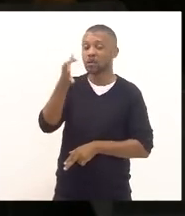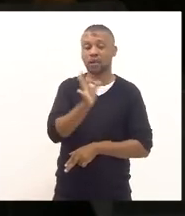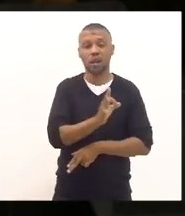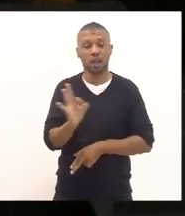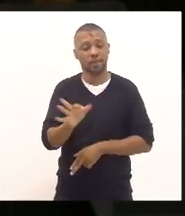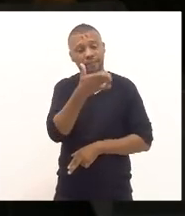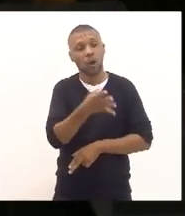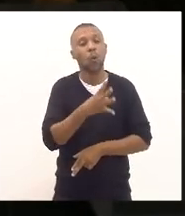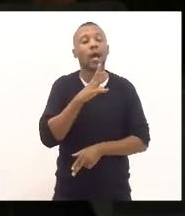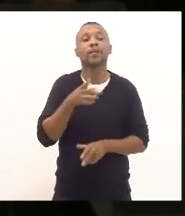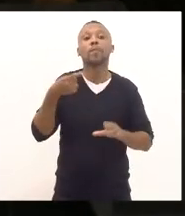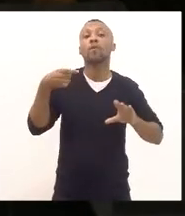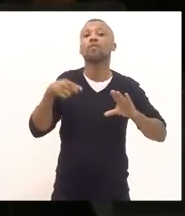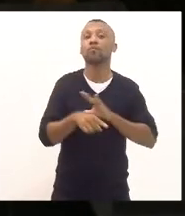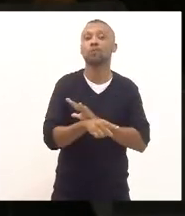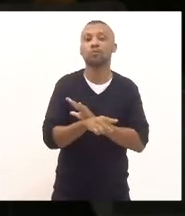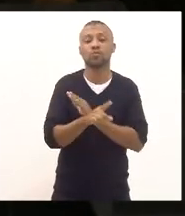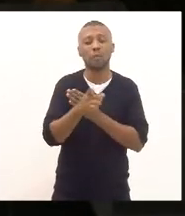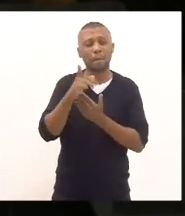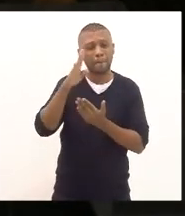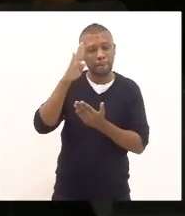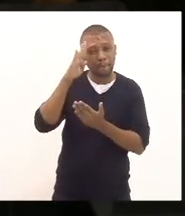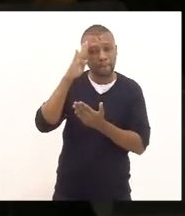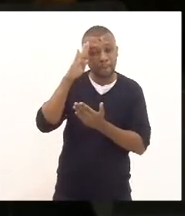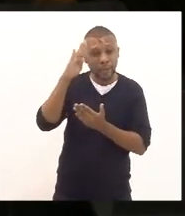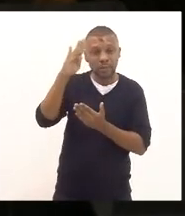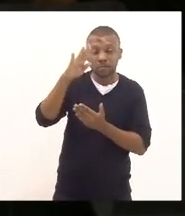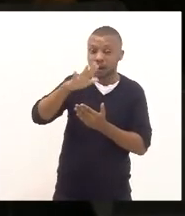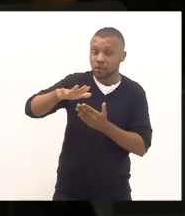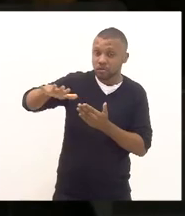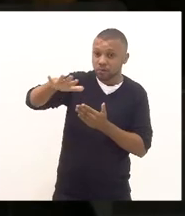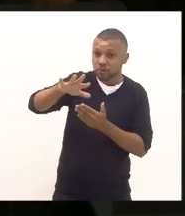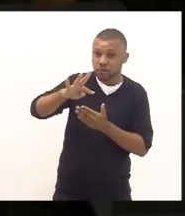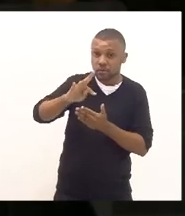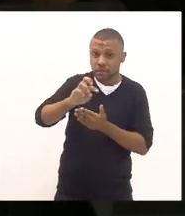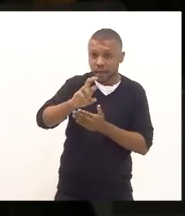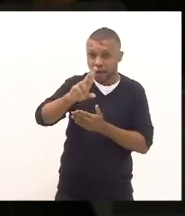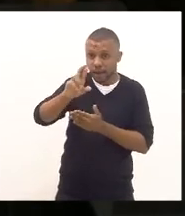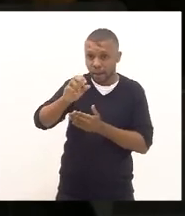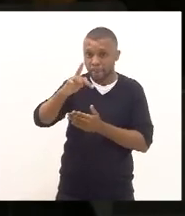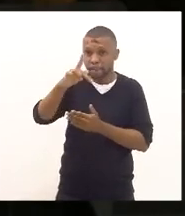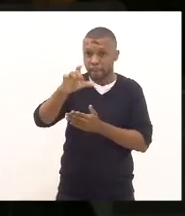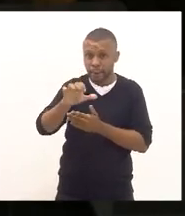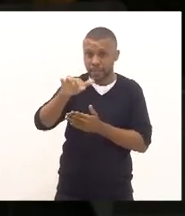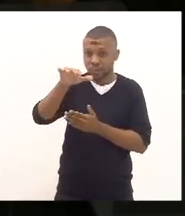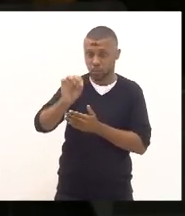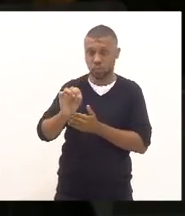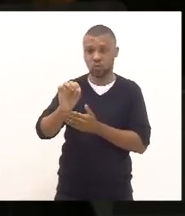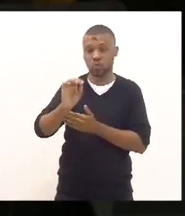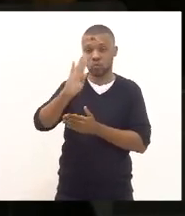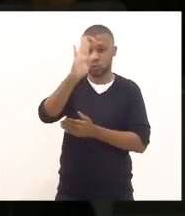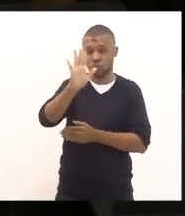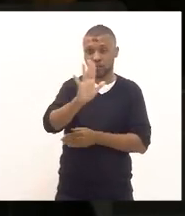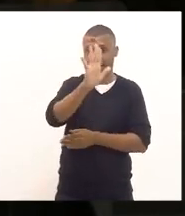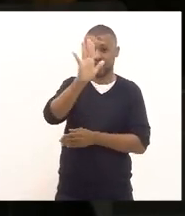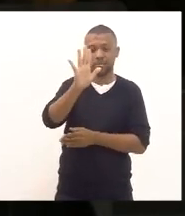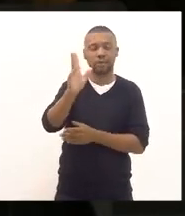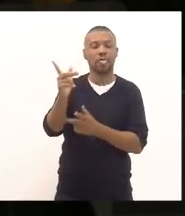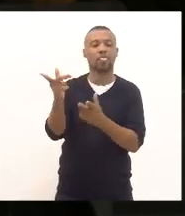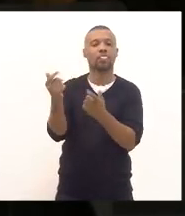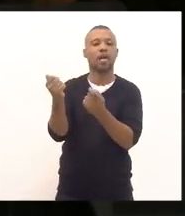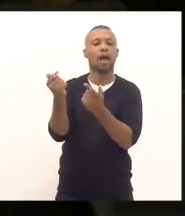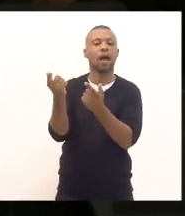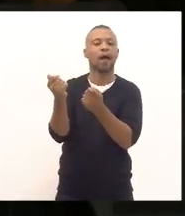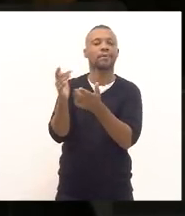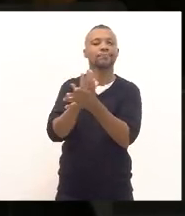tema o maior Terra pleno do Brasil e tenha uma utilidade